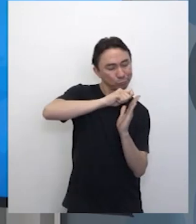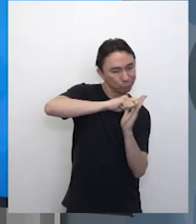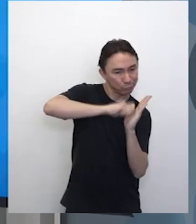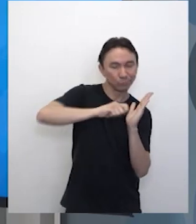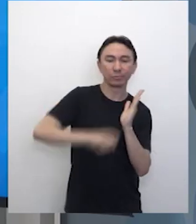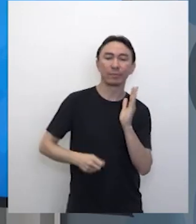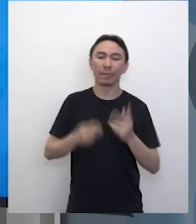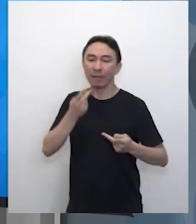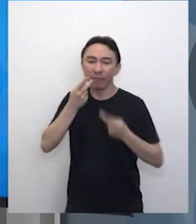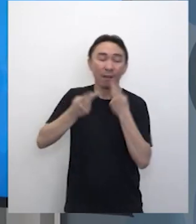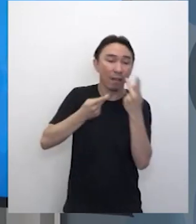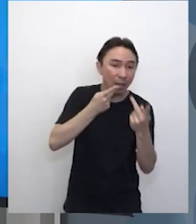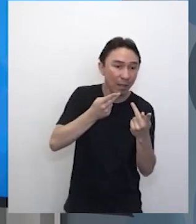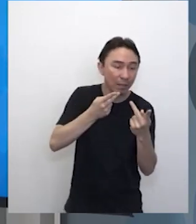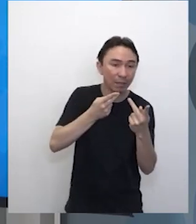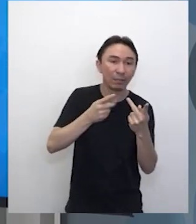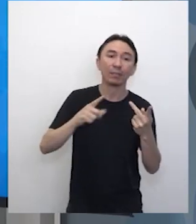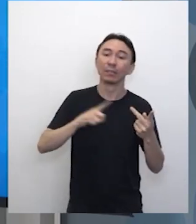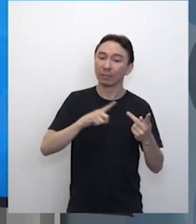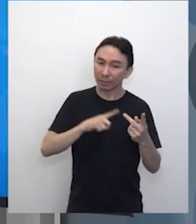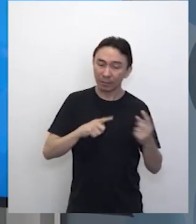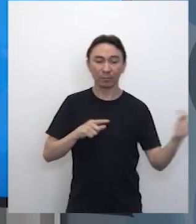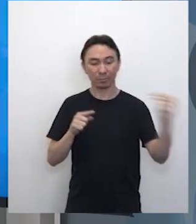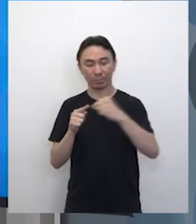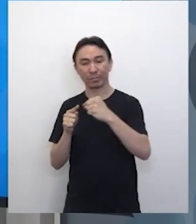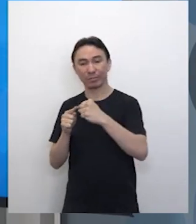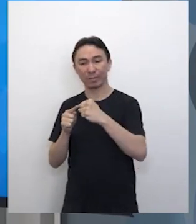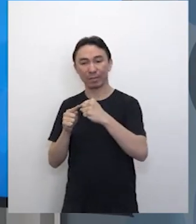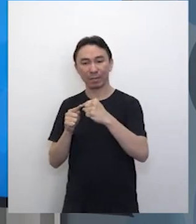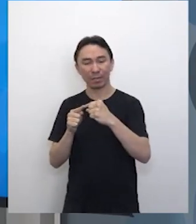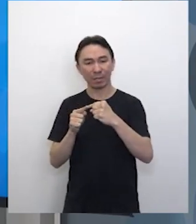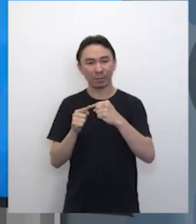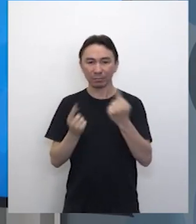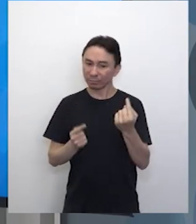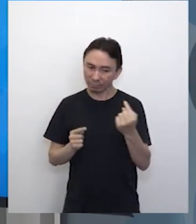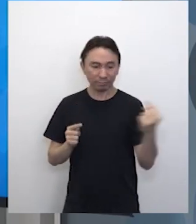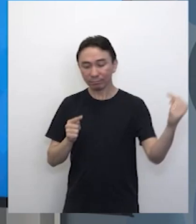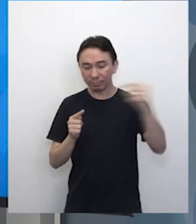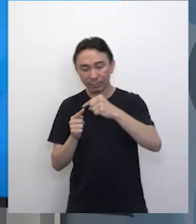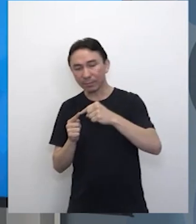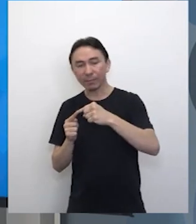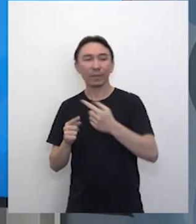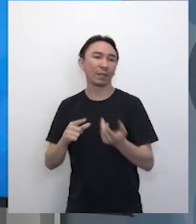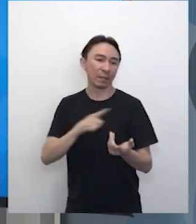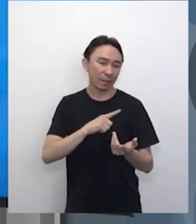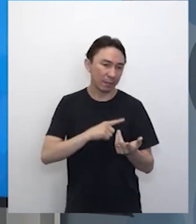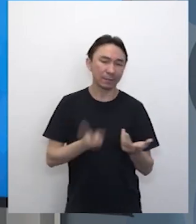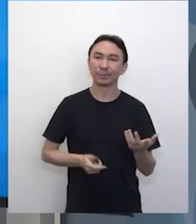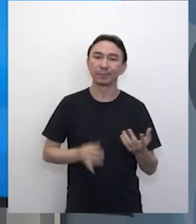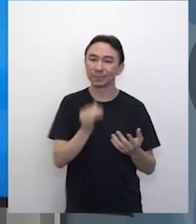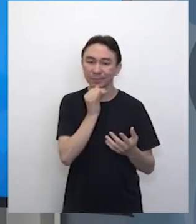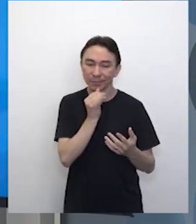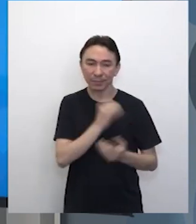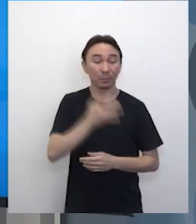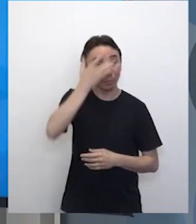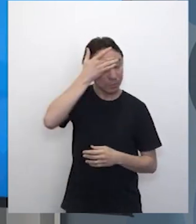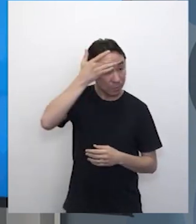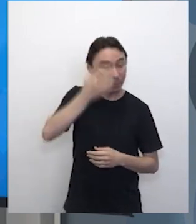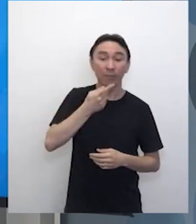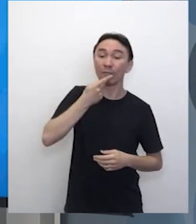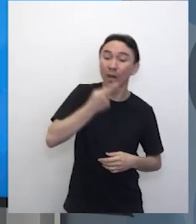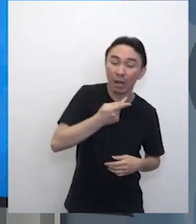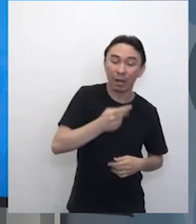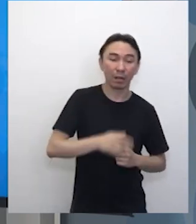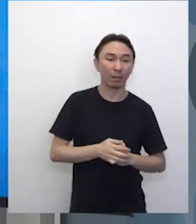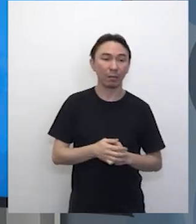tem uma função. E essa função, ela se atém mais a quem fala, a quem escuta, e